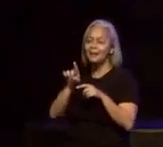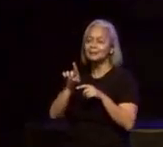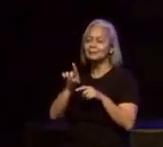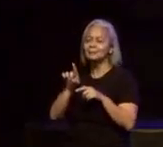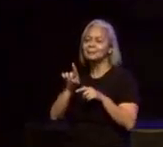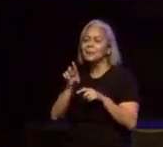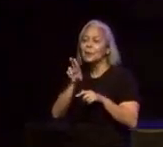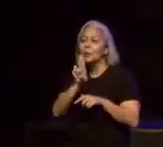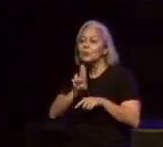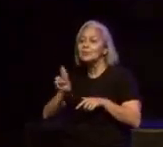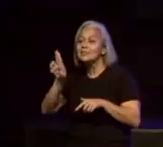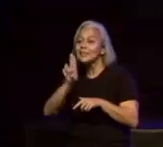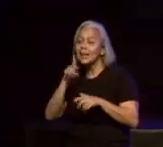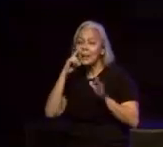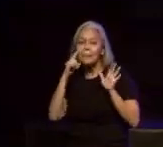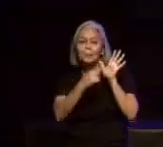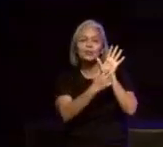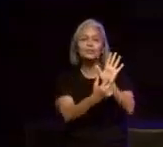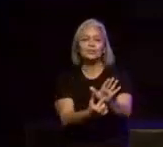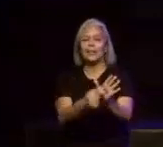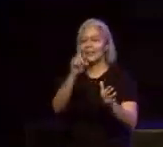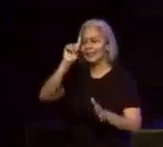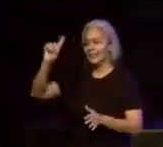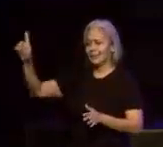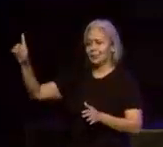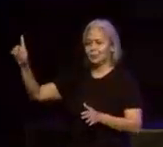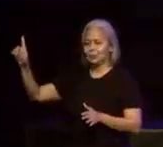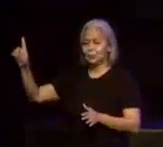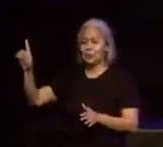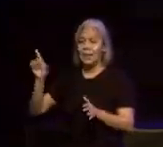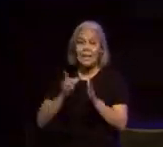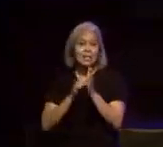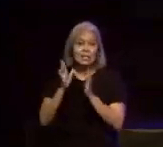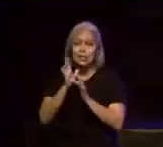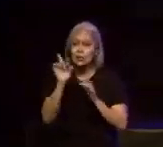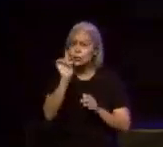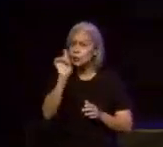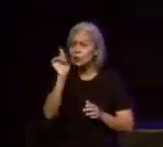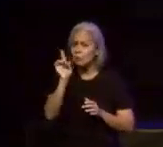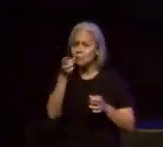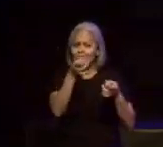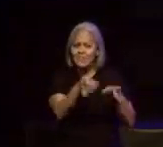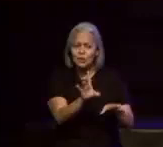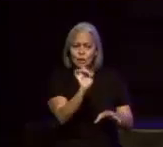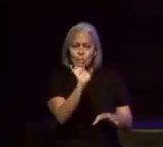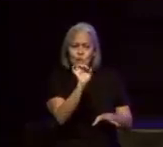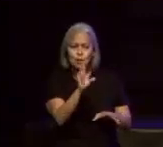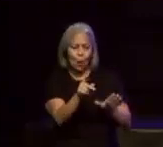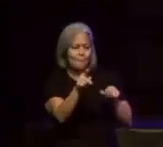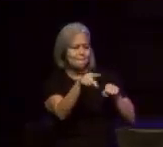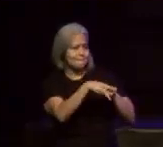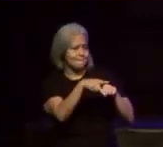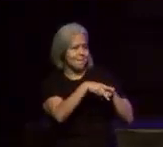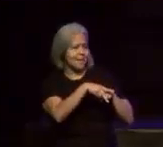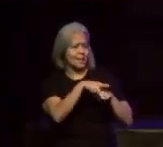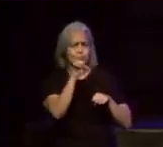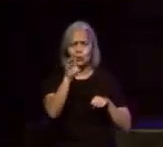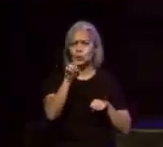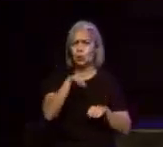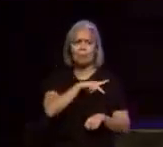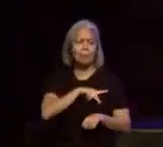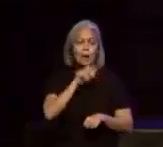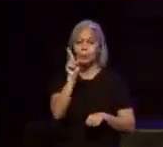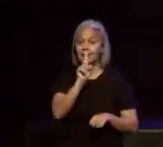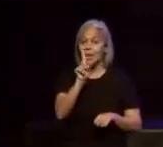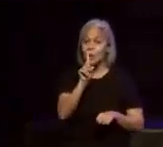vez, Jesus não deixa só com Pedro, não deixa só com uma pessoa, Ele deixa com o corpo. É essa igreja, é esse corpo que